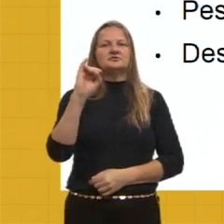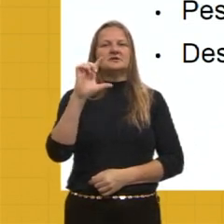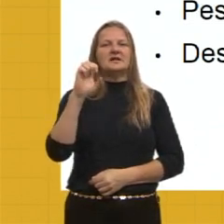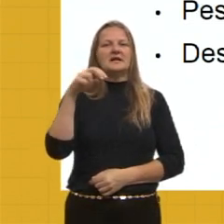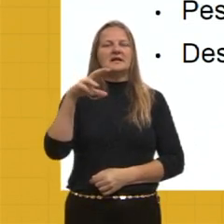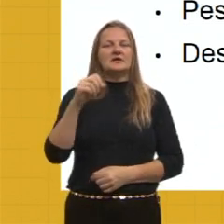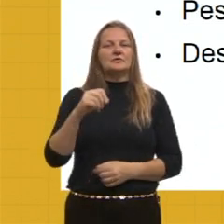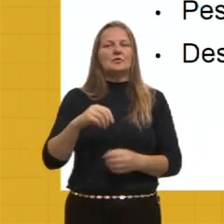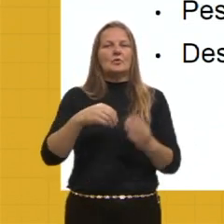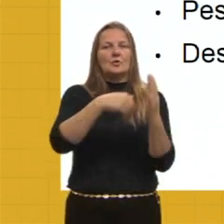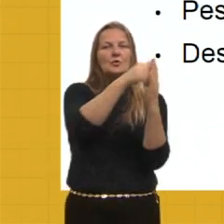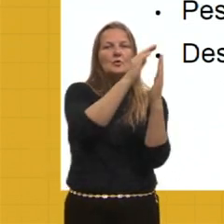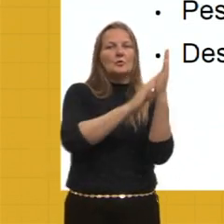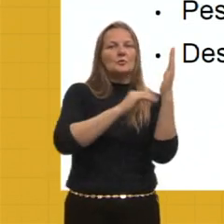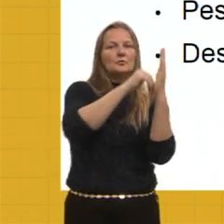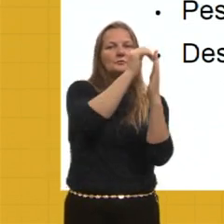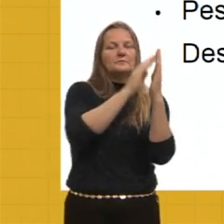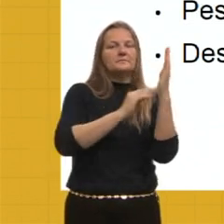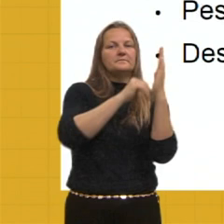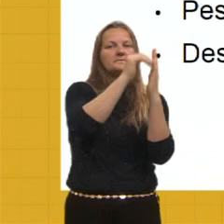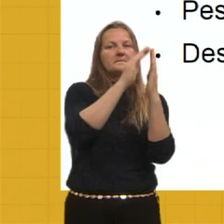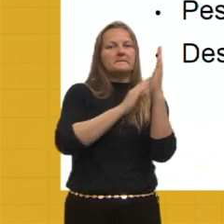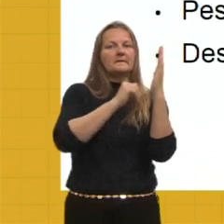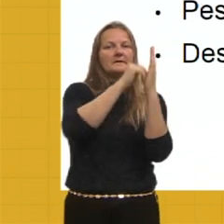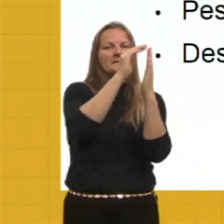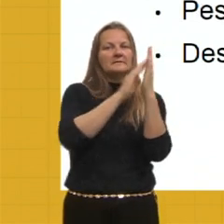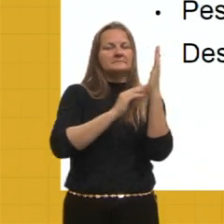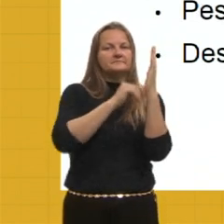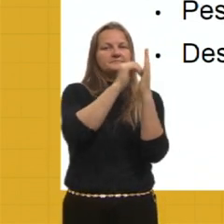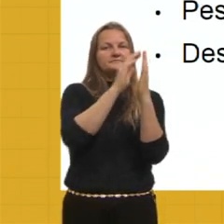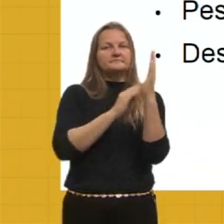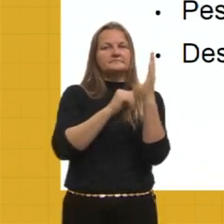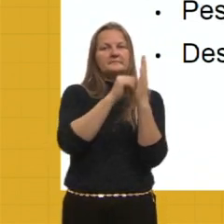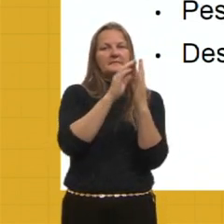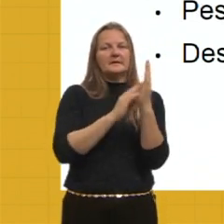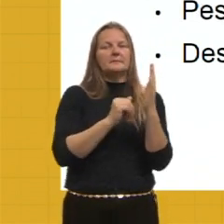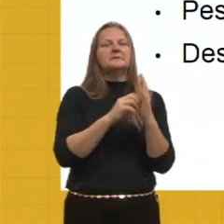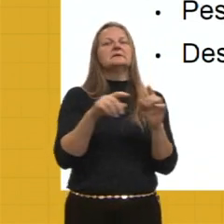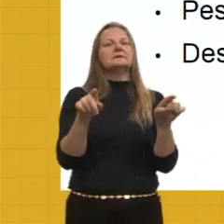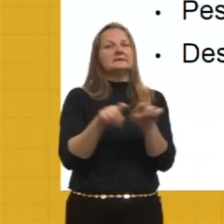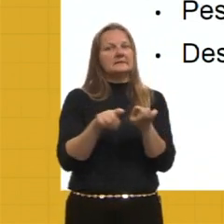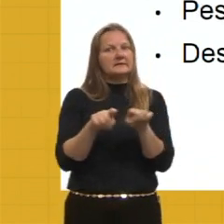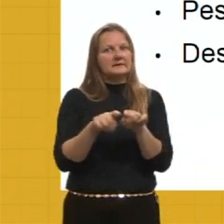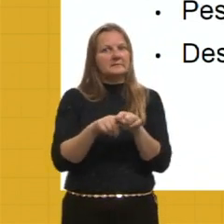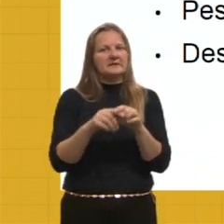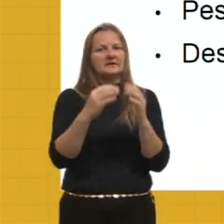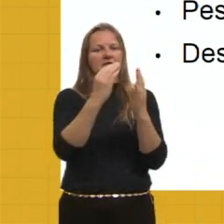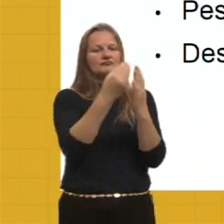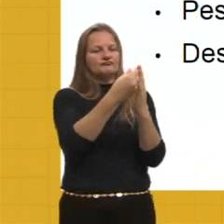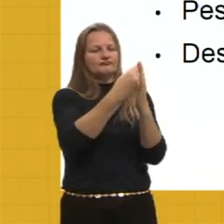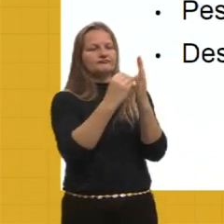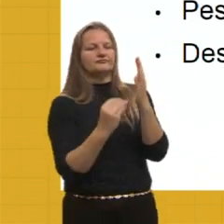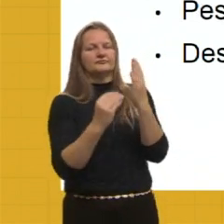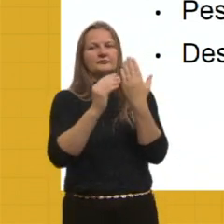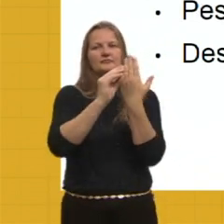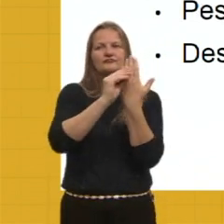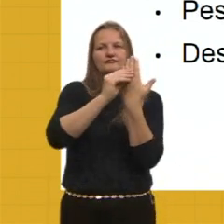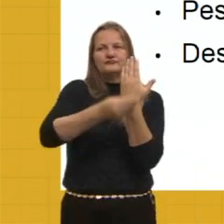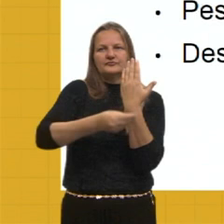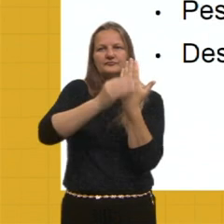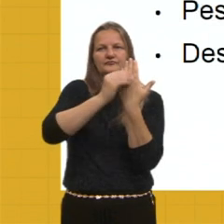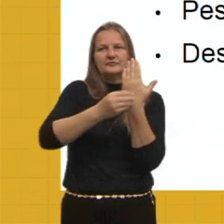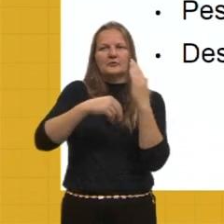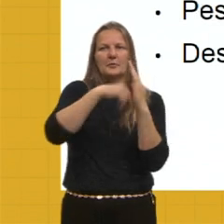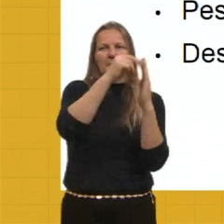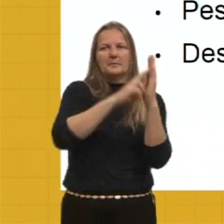tintas látex e acrílicas a gente sabe quando a gente pinta algo aquilo ali pode vai descamando né dependendo do tempo com ação do tempo